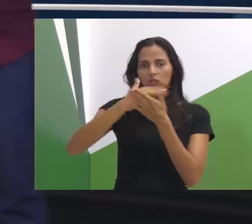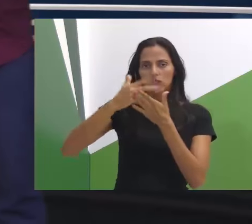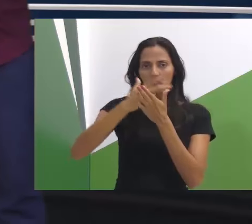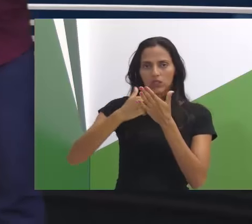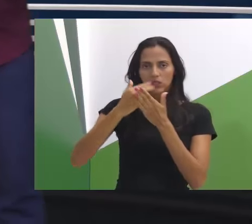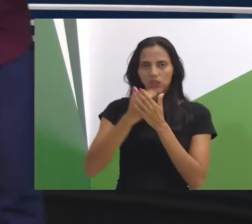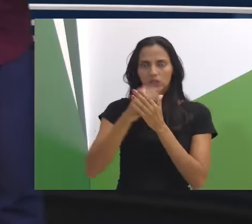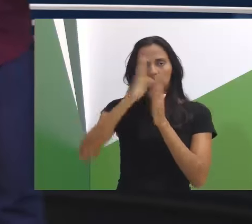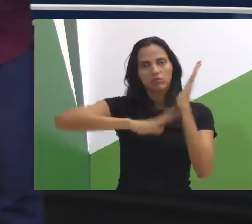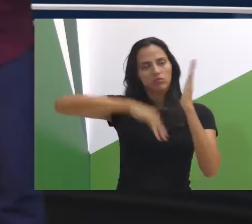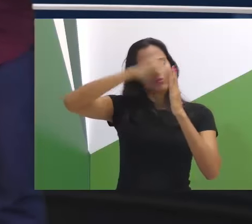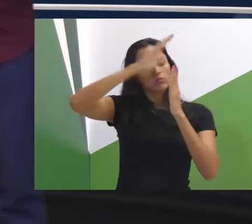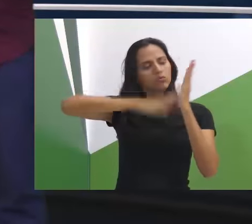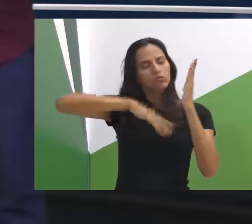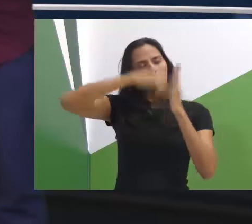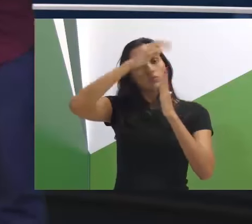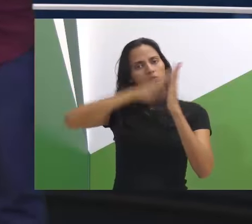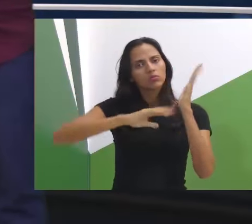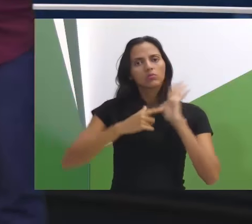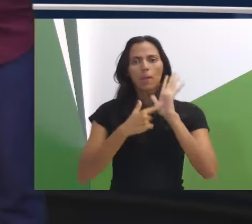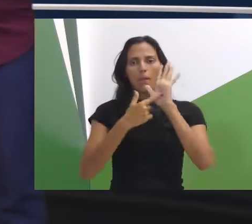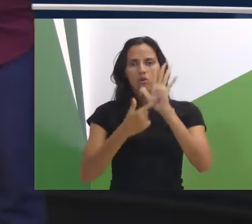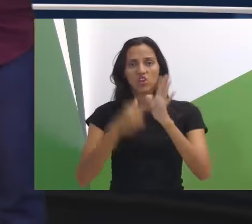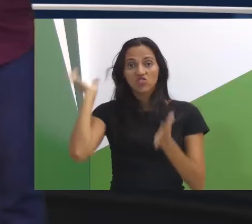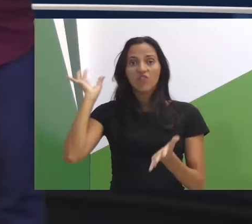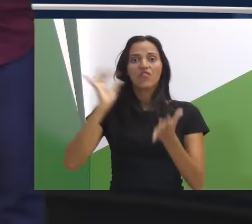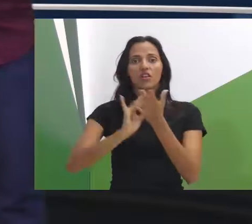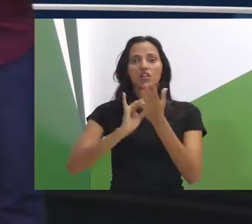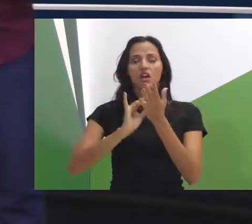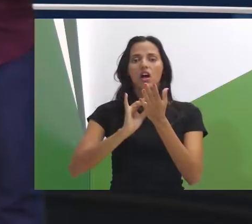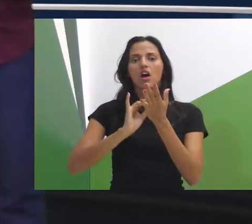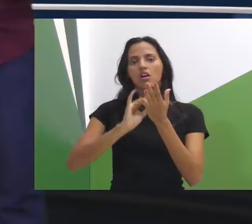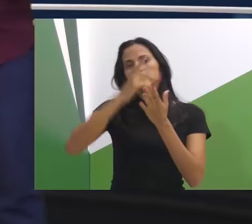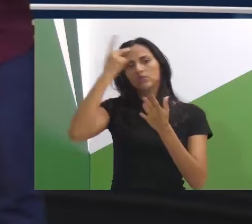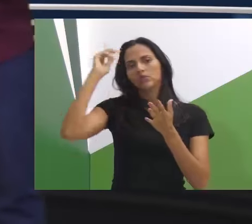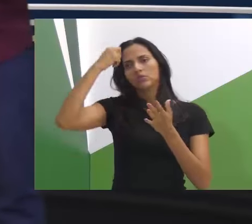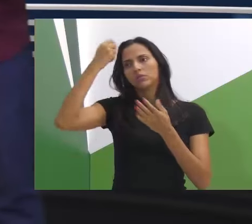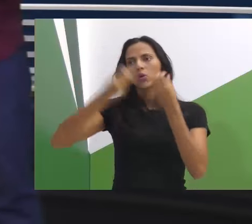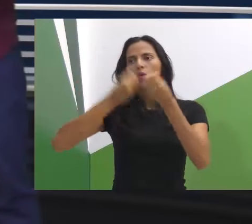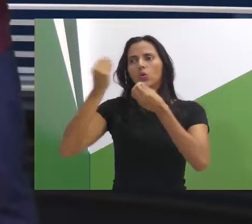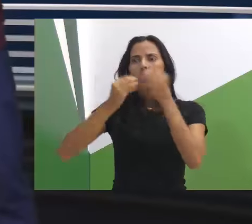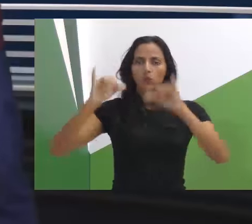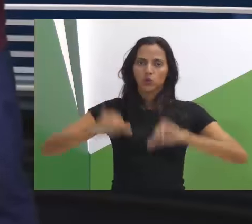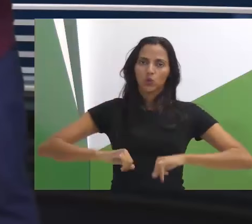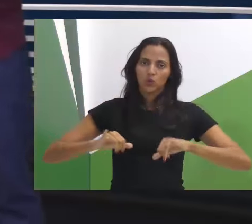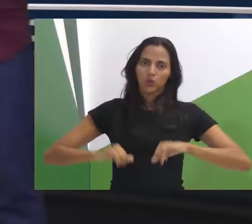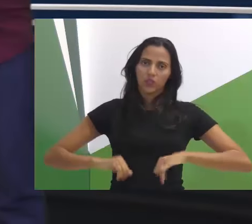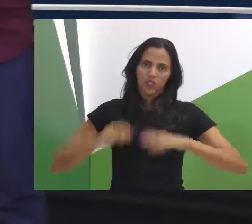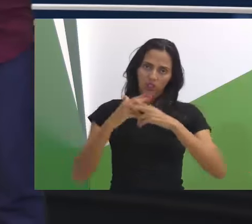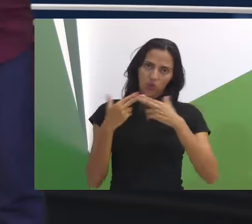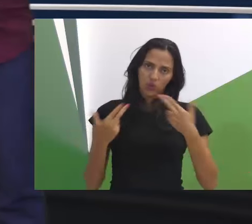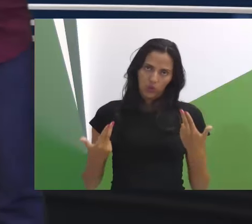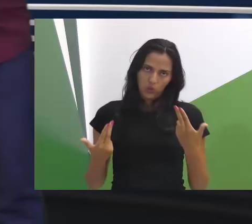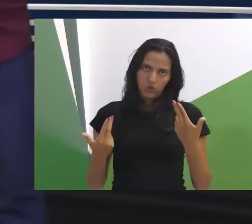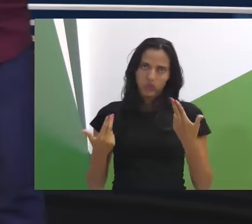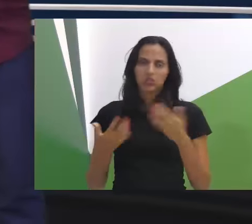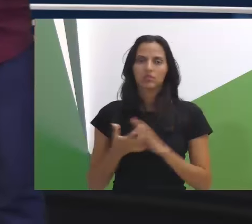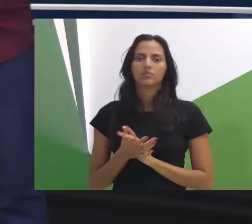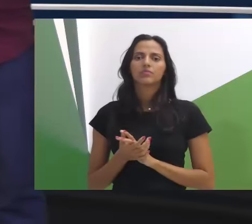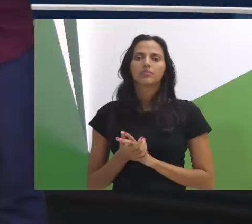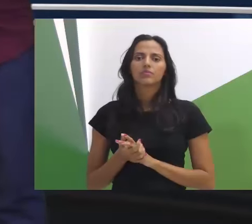vieram na missão francesa para tentar dar um ar de civilidade no Brasil. Então o Debré, ele vai mostrar esse